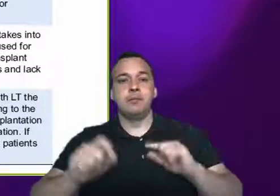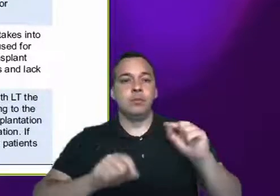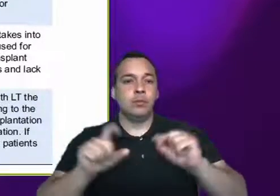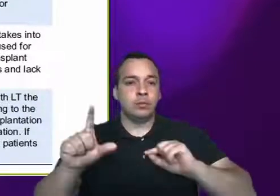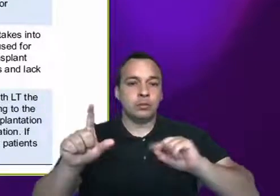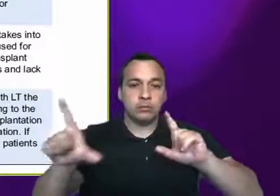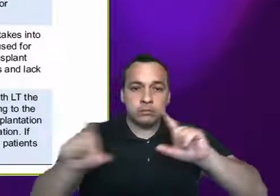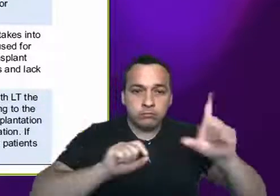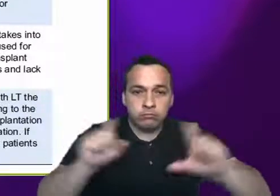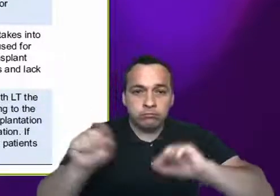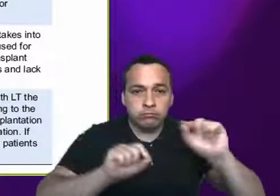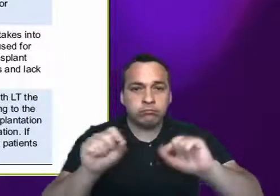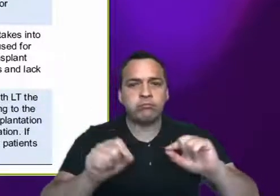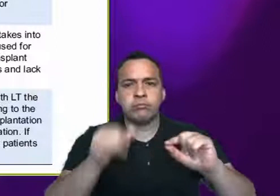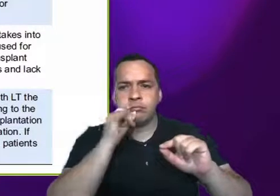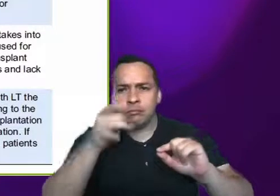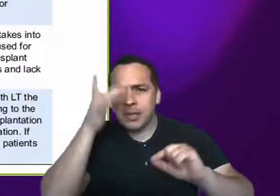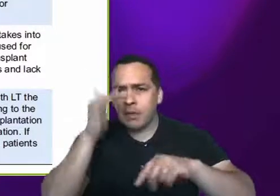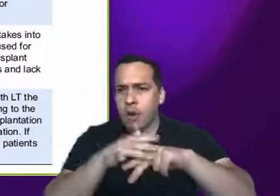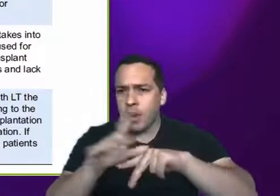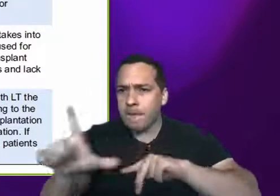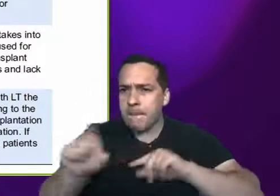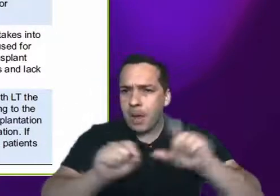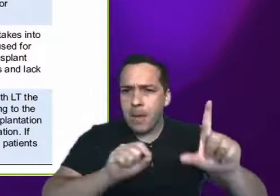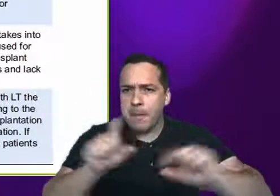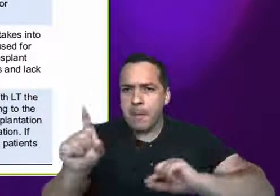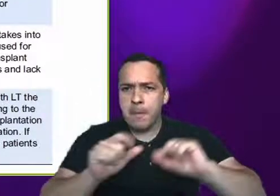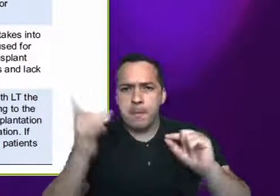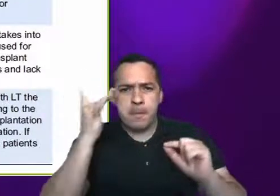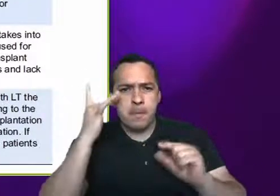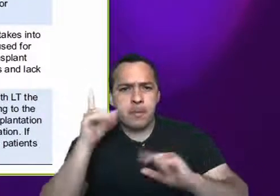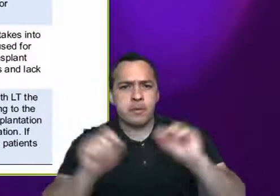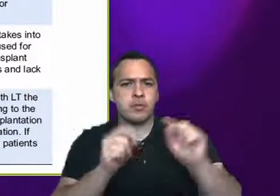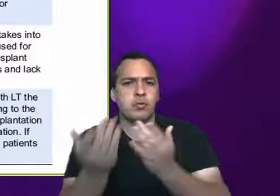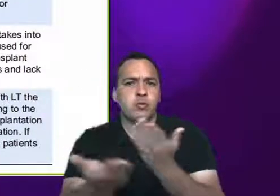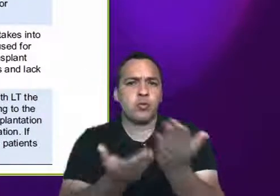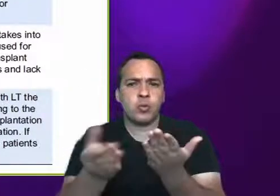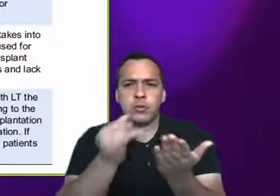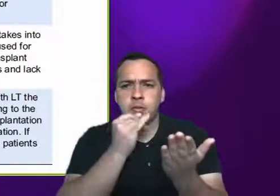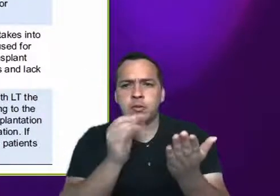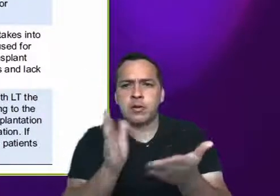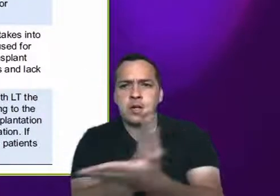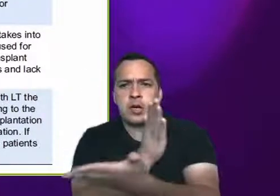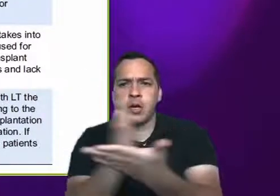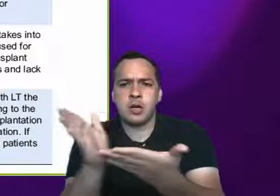é a necessidade de escolher esses pacientes com base na distribuição de